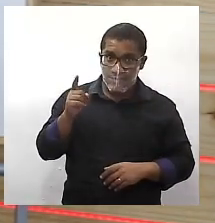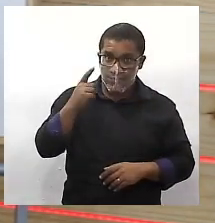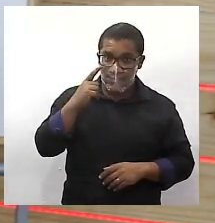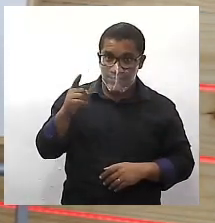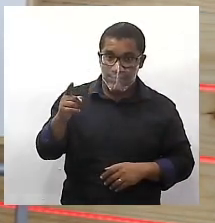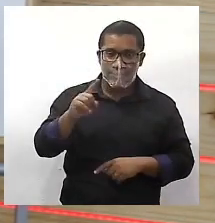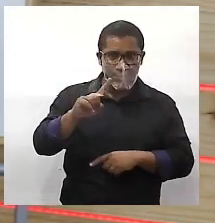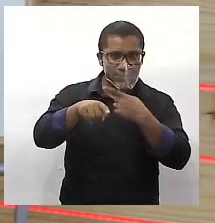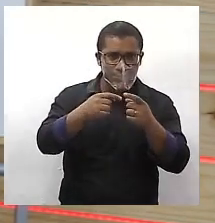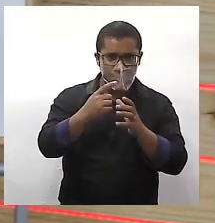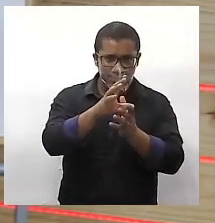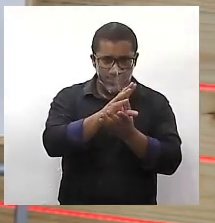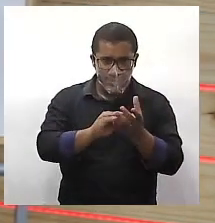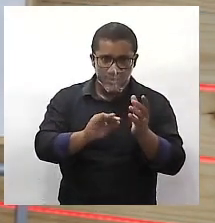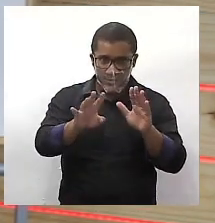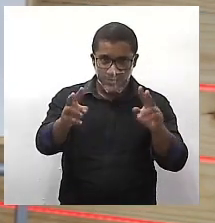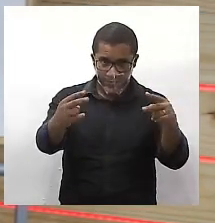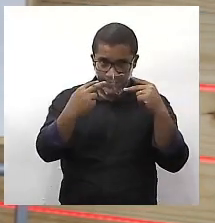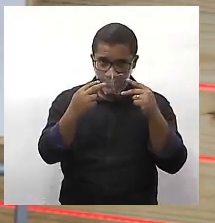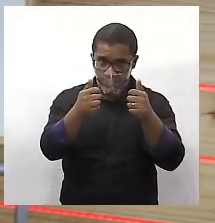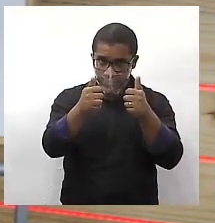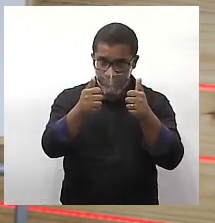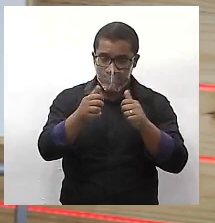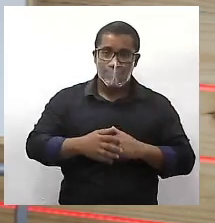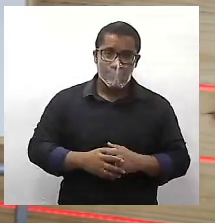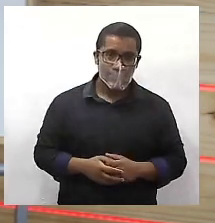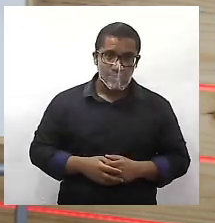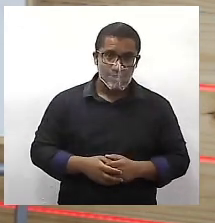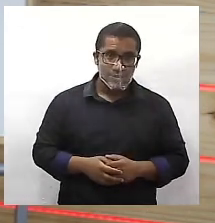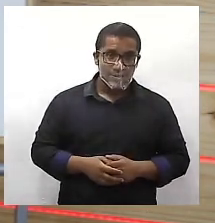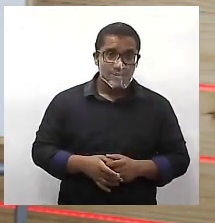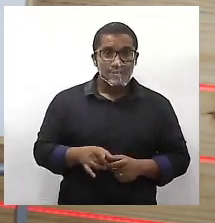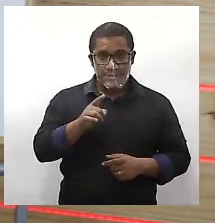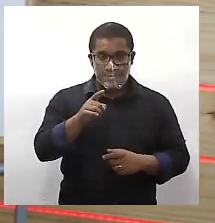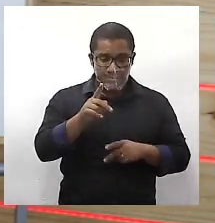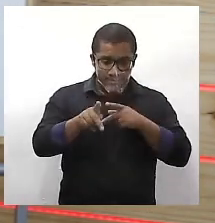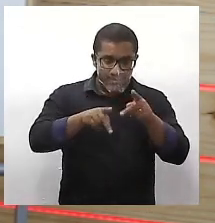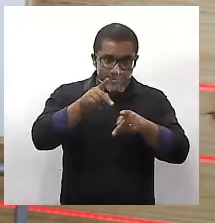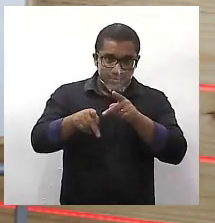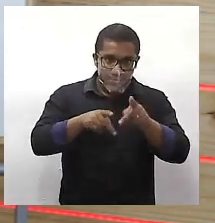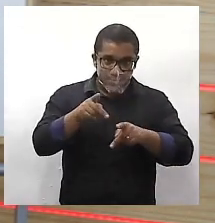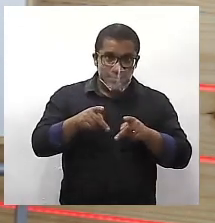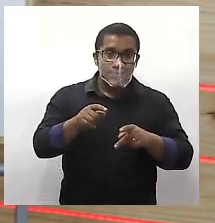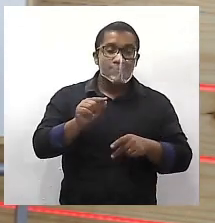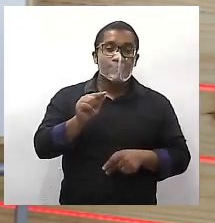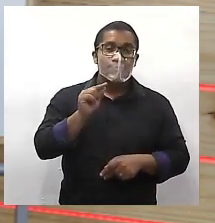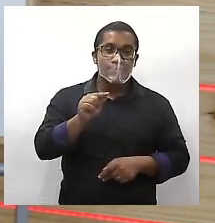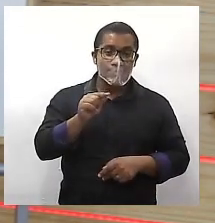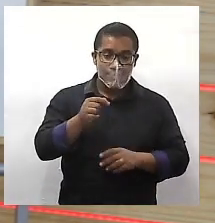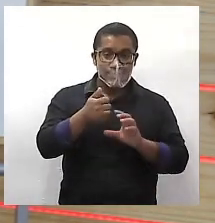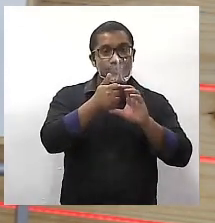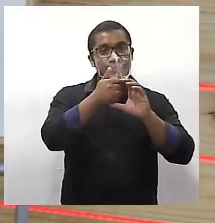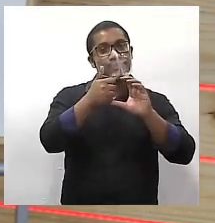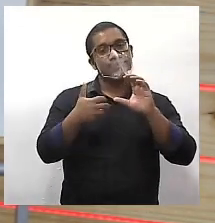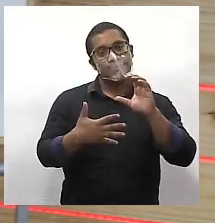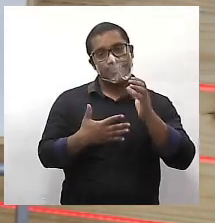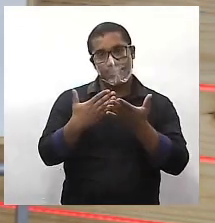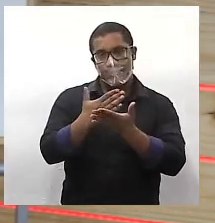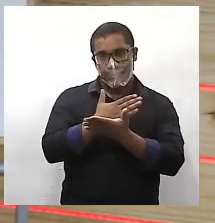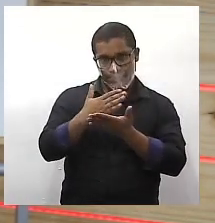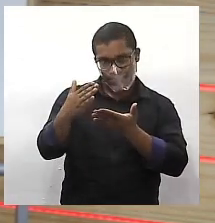Depois tu copia. Olha pra mim, depois eu dou tempo de tu tirar print. Presta atenção. Quando tu pega a população, a gente tem algumas características,